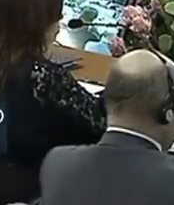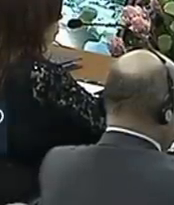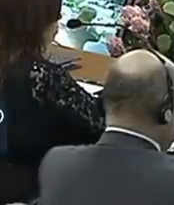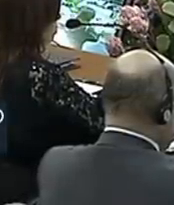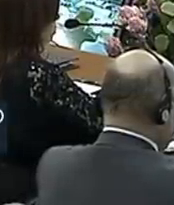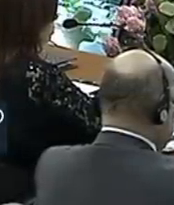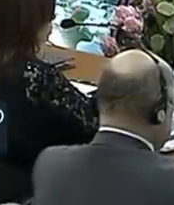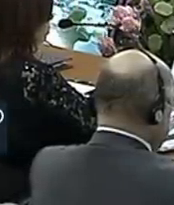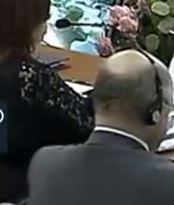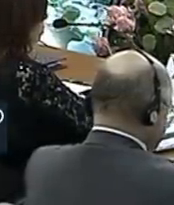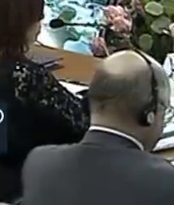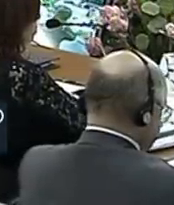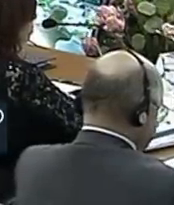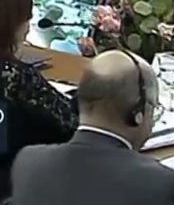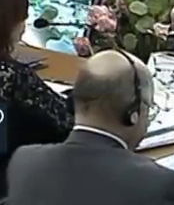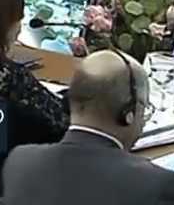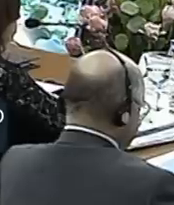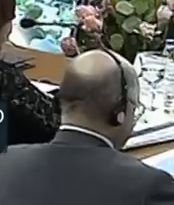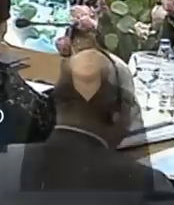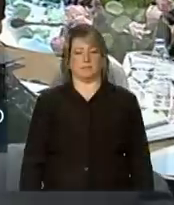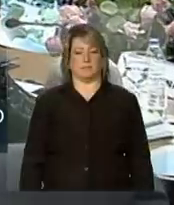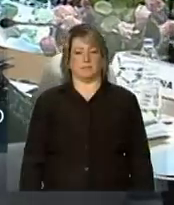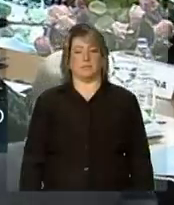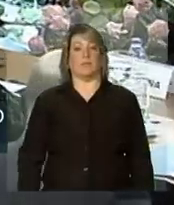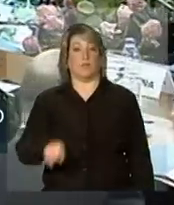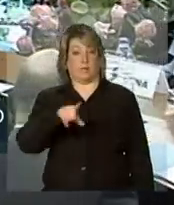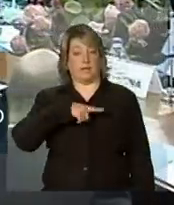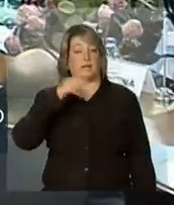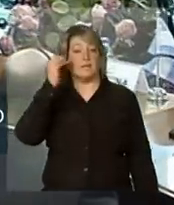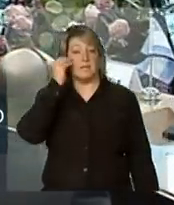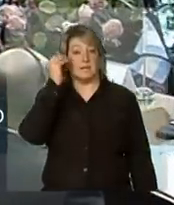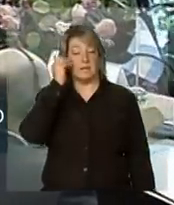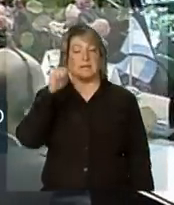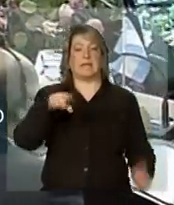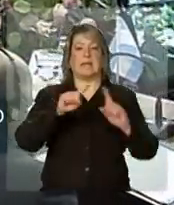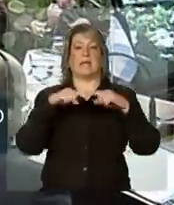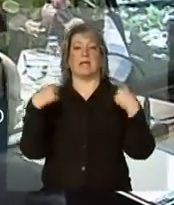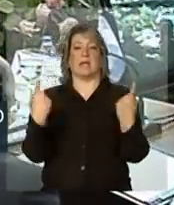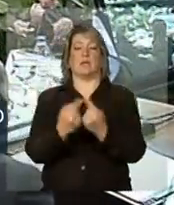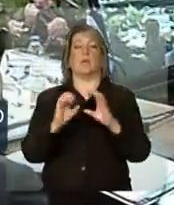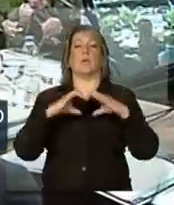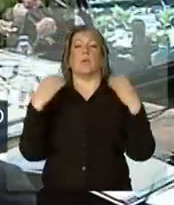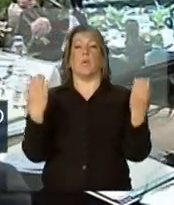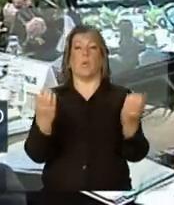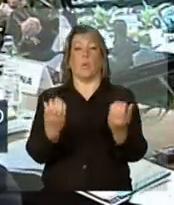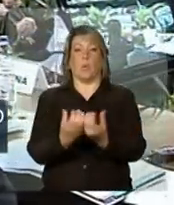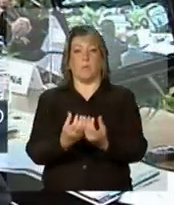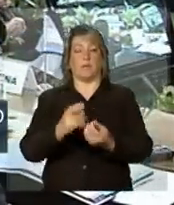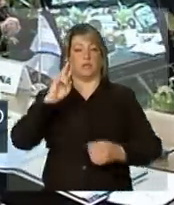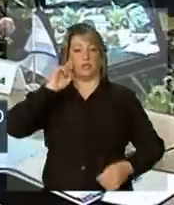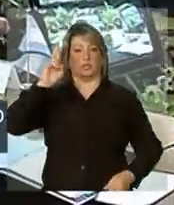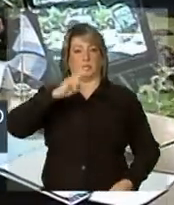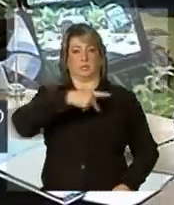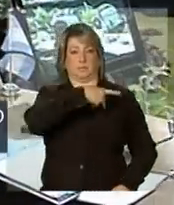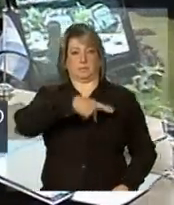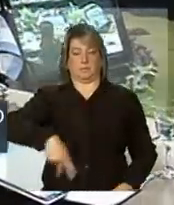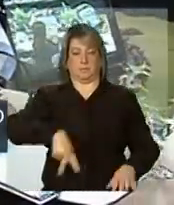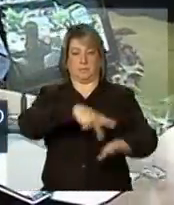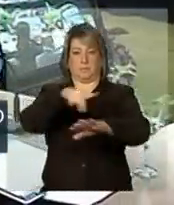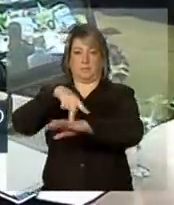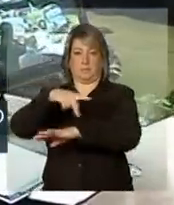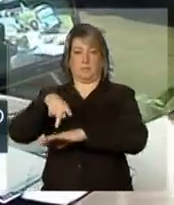Você acompanha a reunião de cúpula dos chefes de Estado do Mercosul. O ministro das Relações Exteriores,